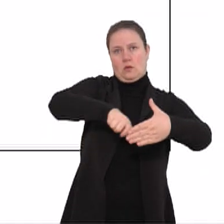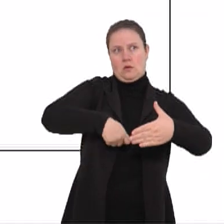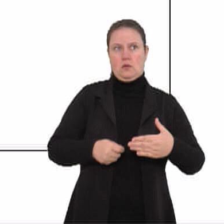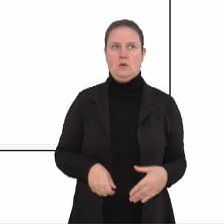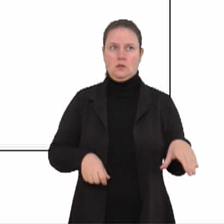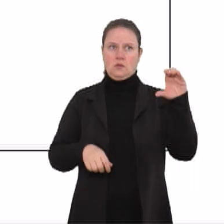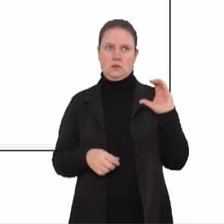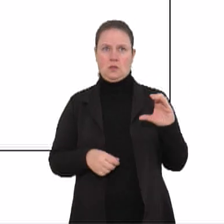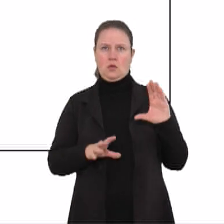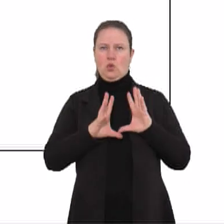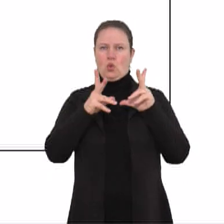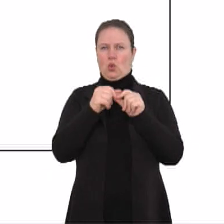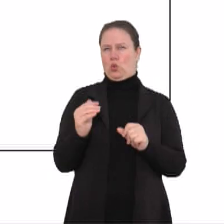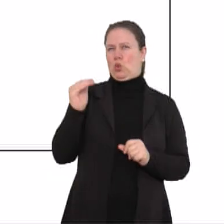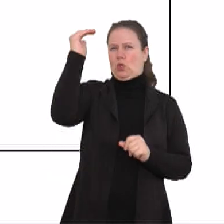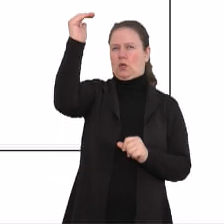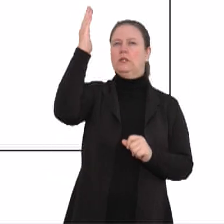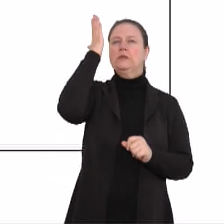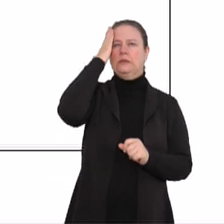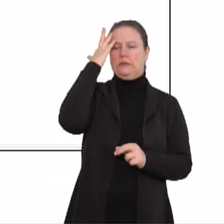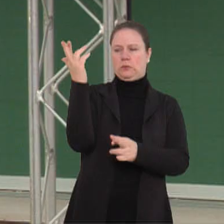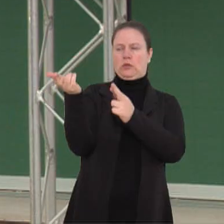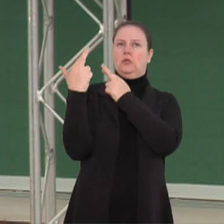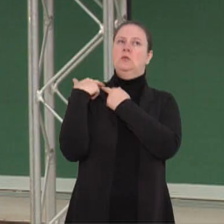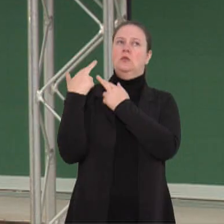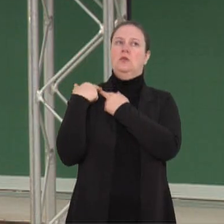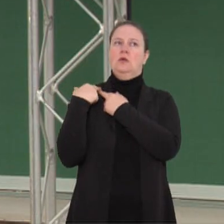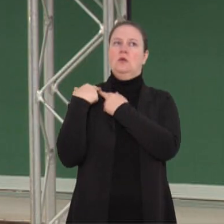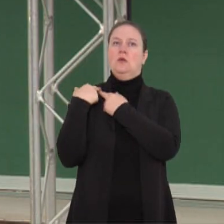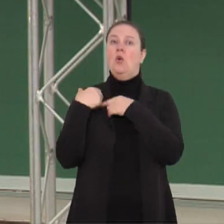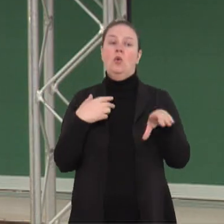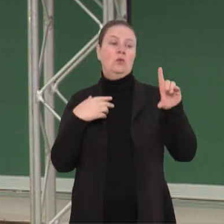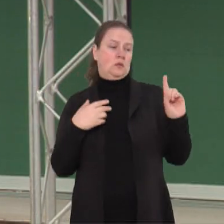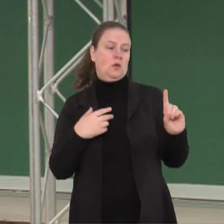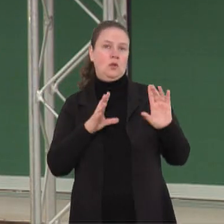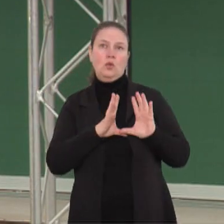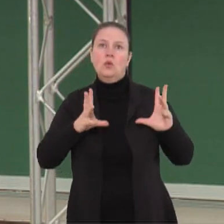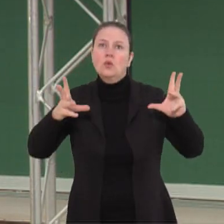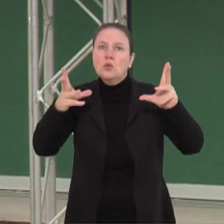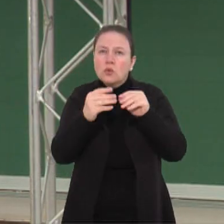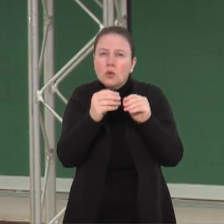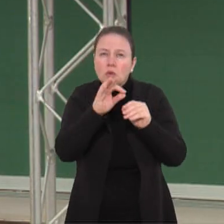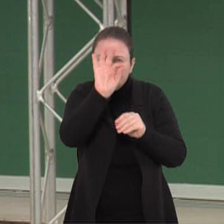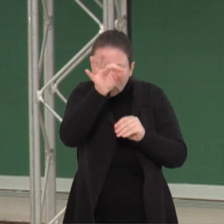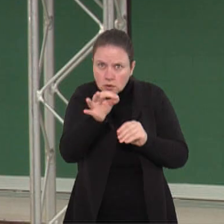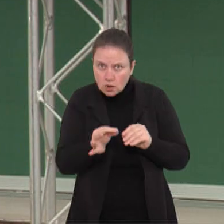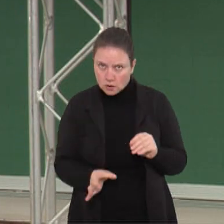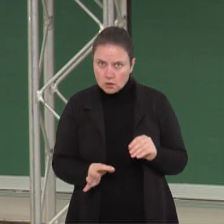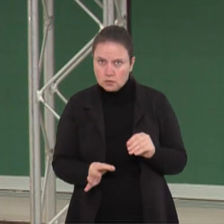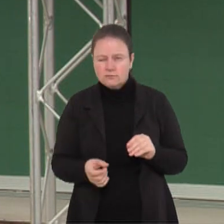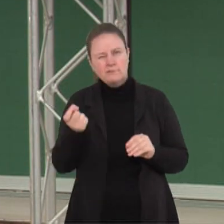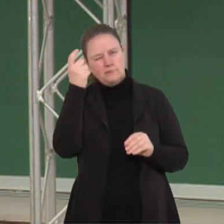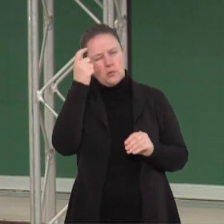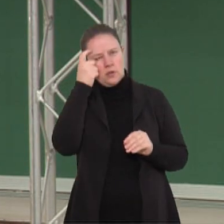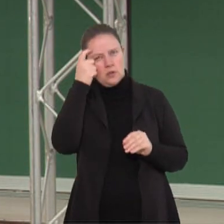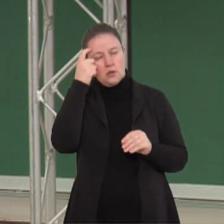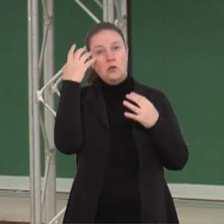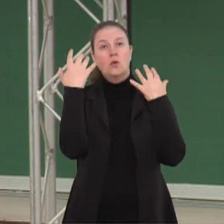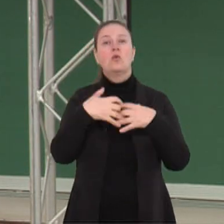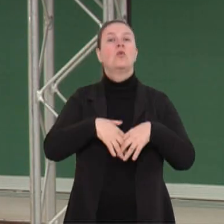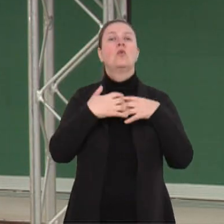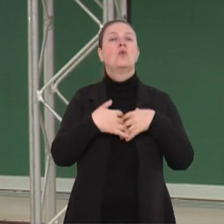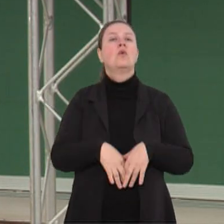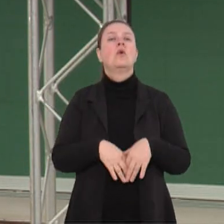responsável. Ou será que todas estão certas? Vejamos então, pensa um pouquinho aí sobre qual